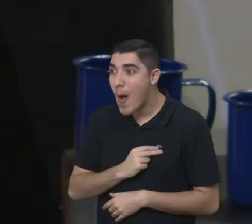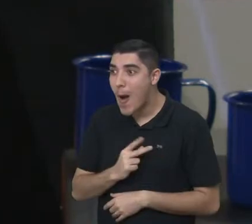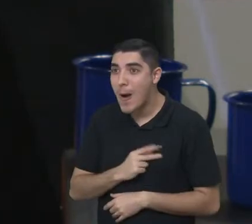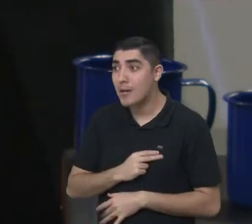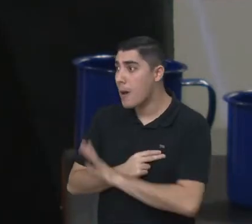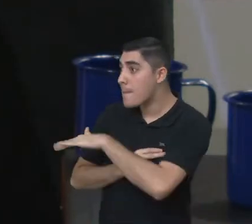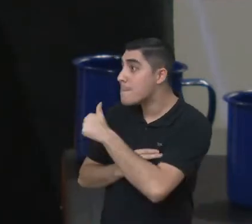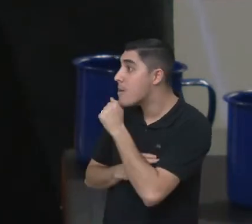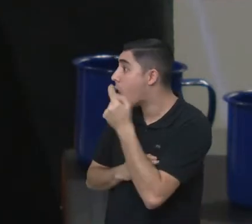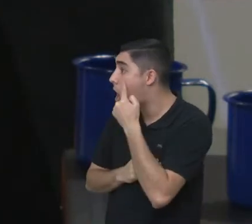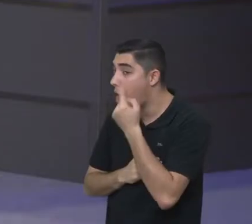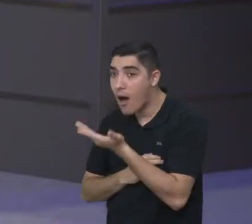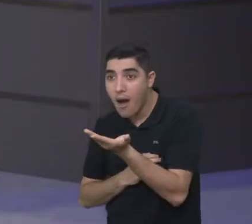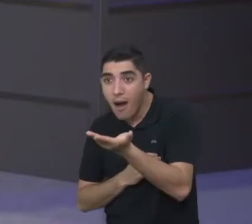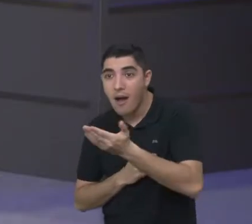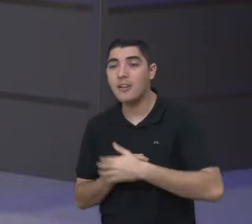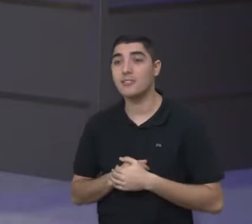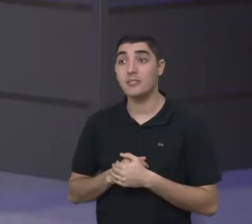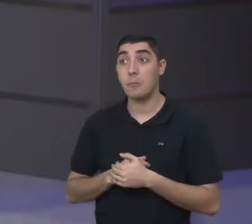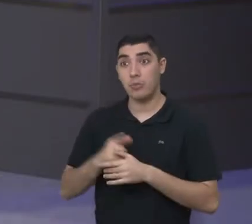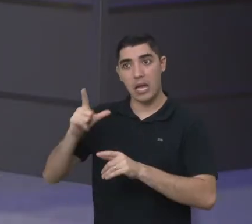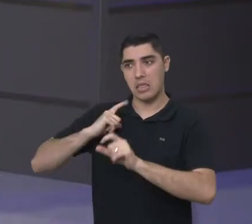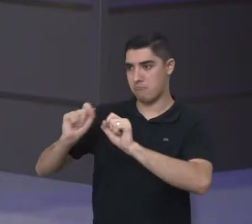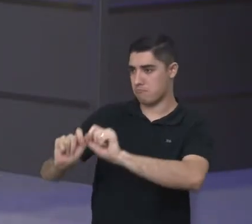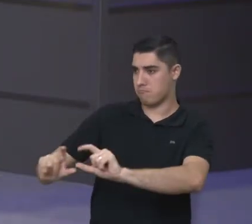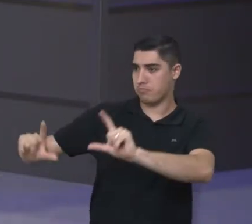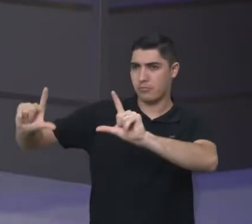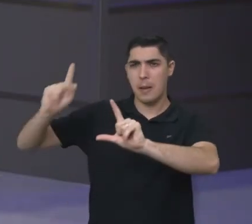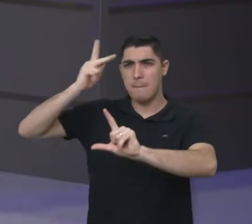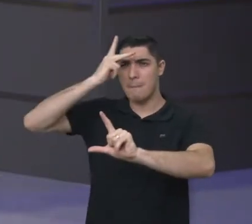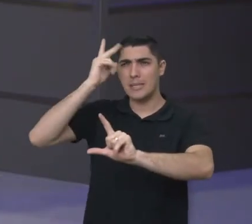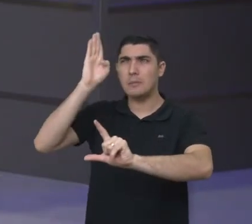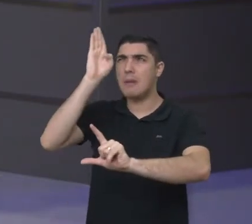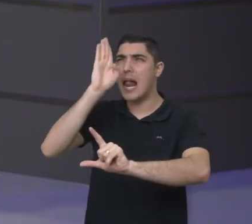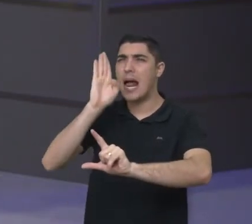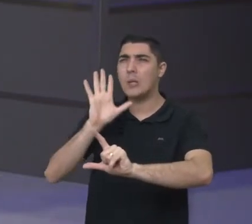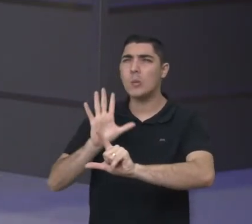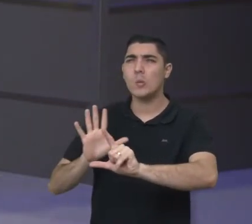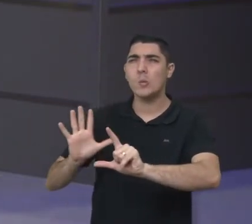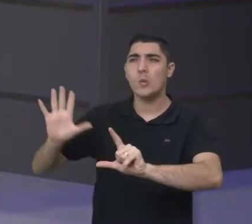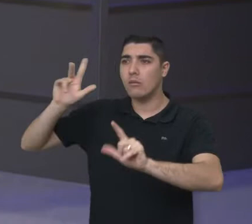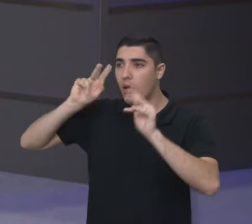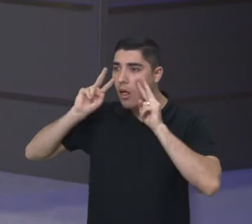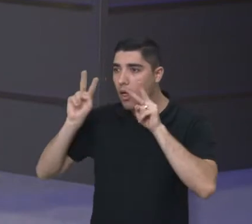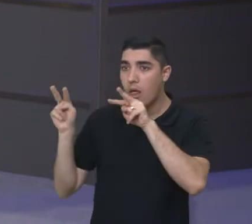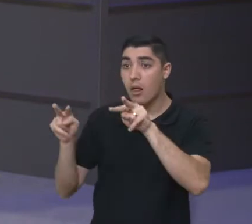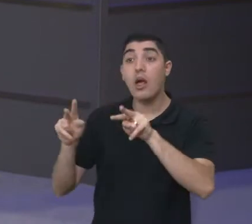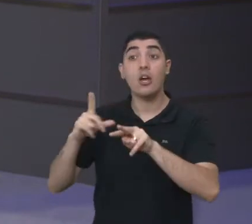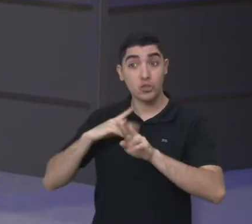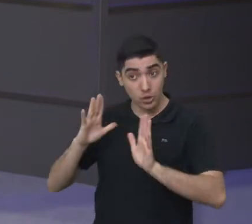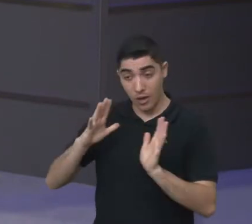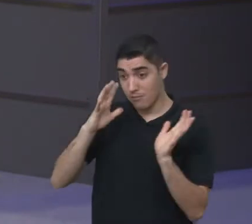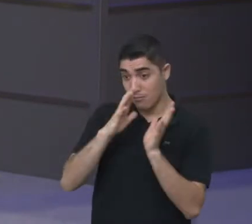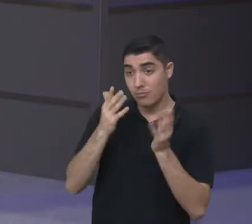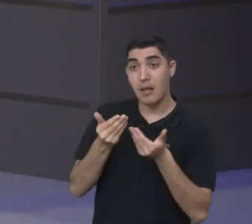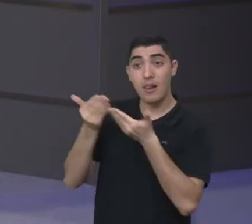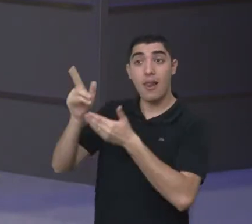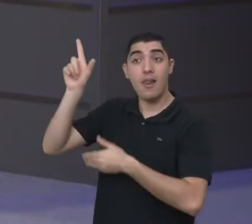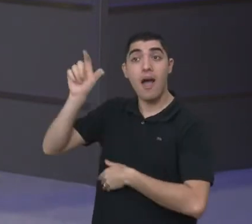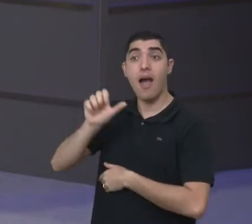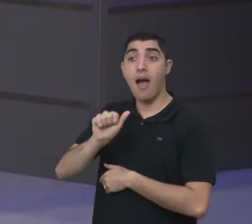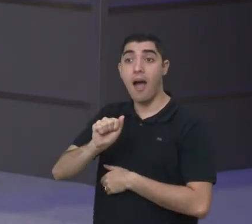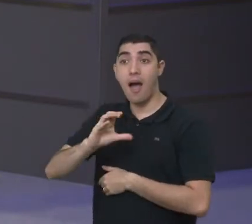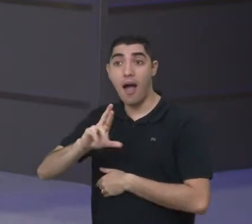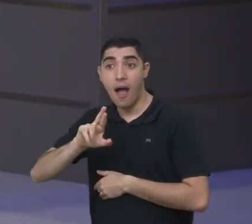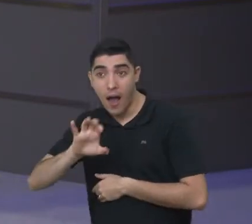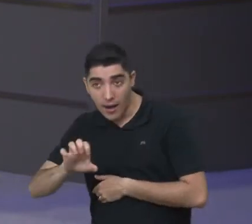incrível. No momento que mostrou, atendi gente do Brasil todo, mandei almofada pro Acre, pro Tocantins,